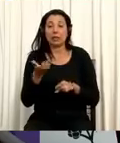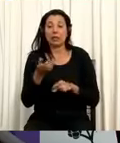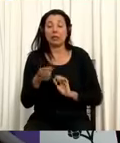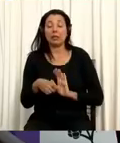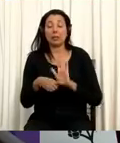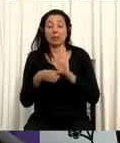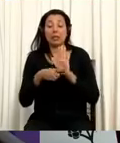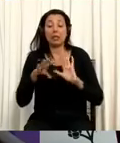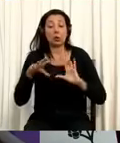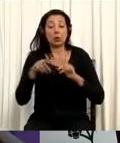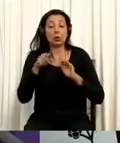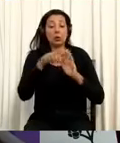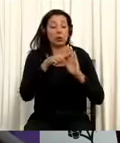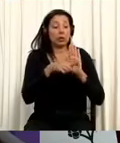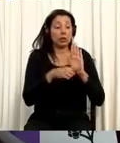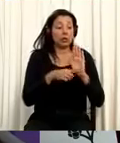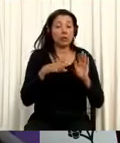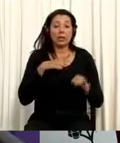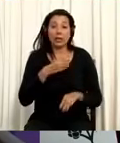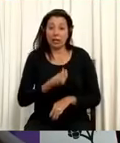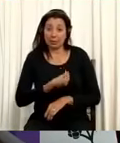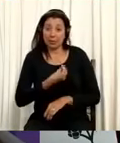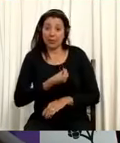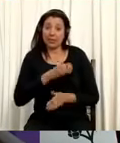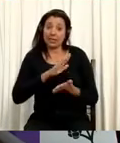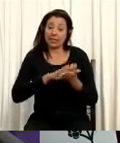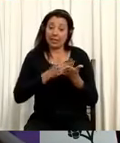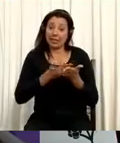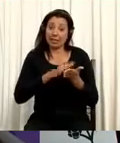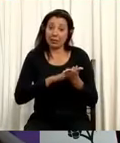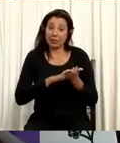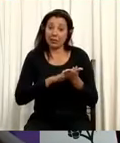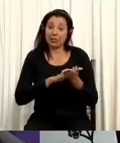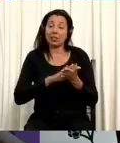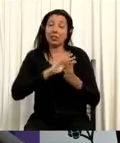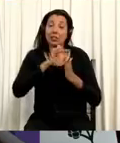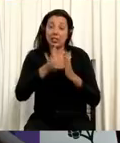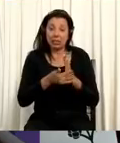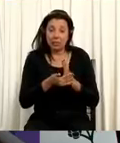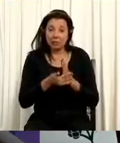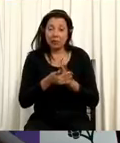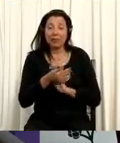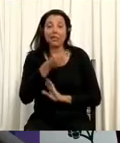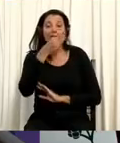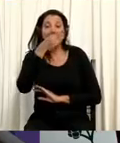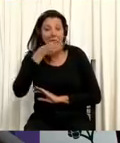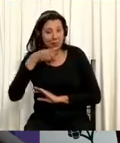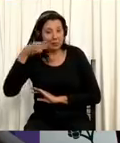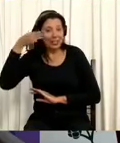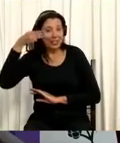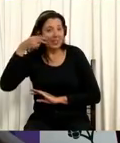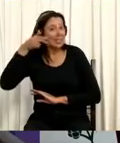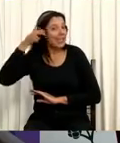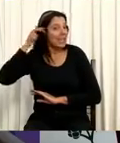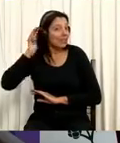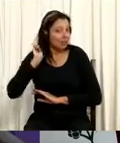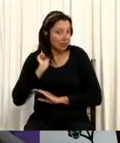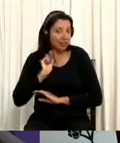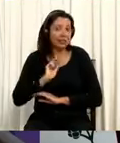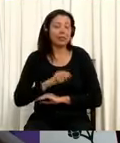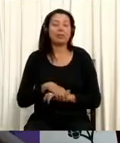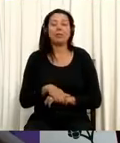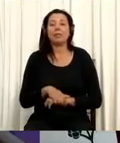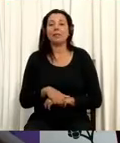apresentar que durante todo o programa a gente vai ter a presença das intérpretes de Libra que vão revezar entre si, que é a Mônica Azevedo e a Viviane